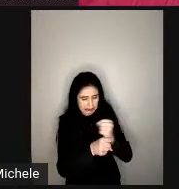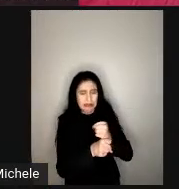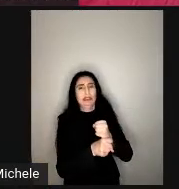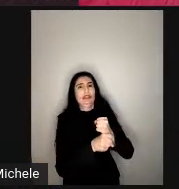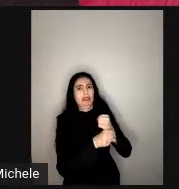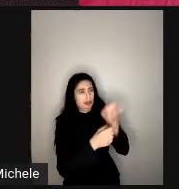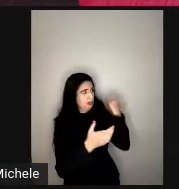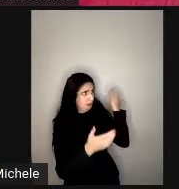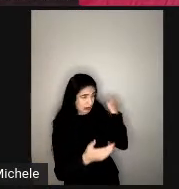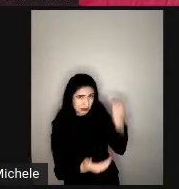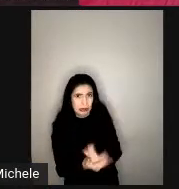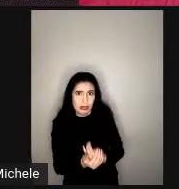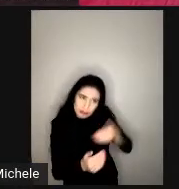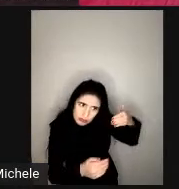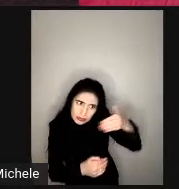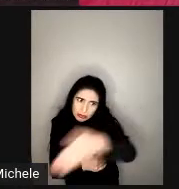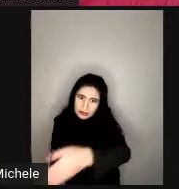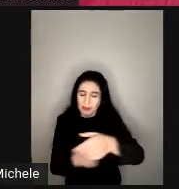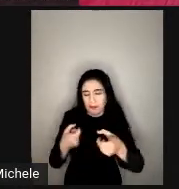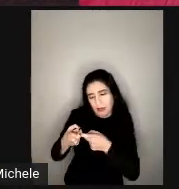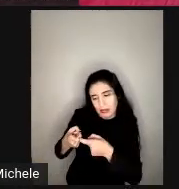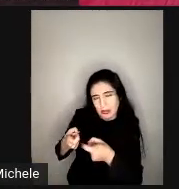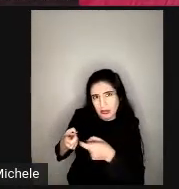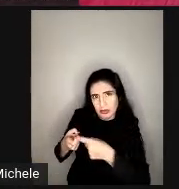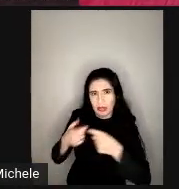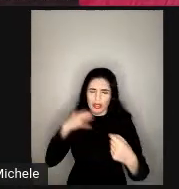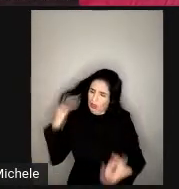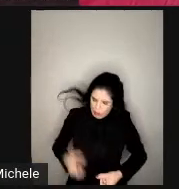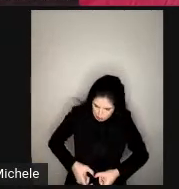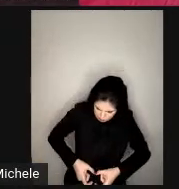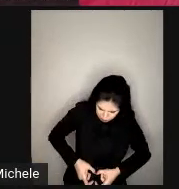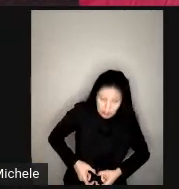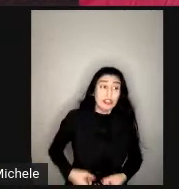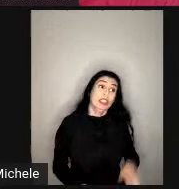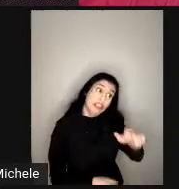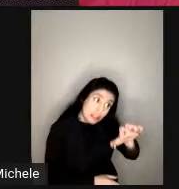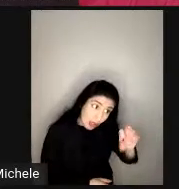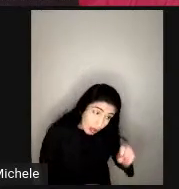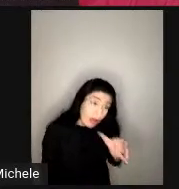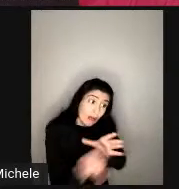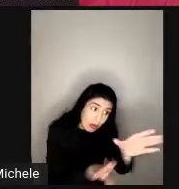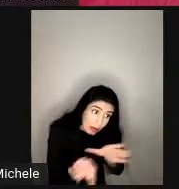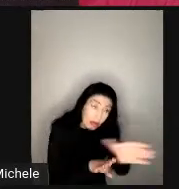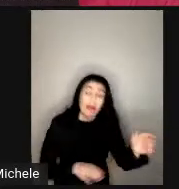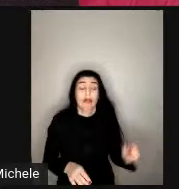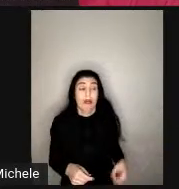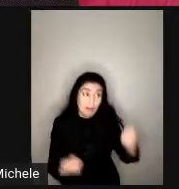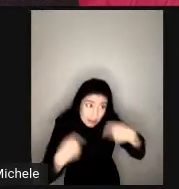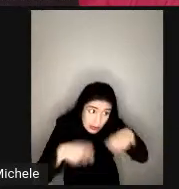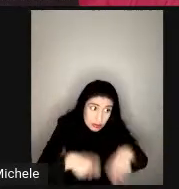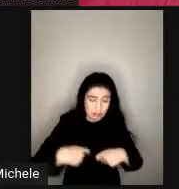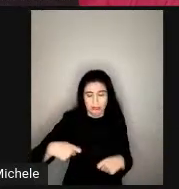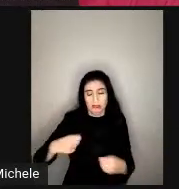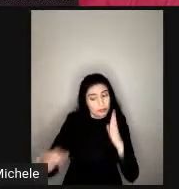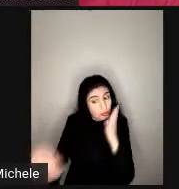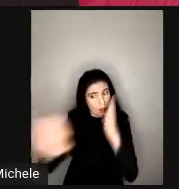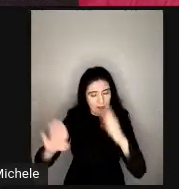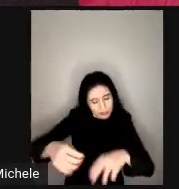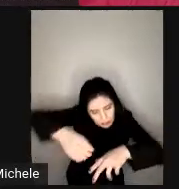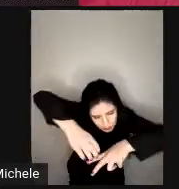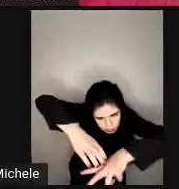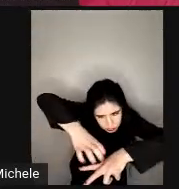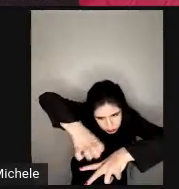apareceu um carocinho. E meu primo falou: Gel, vá fazer esse exame aqui, me deu o exame, porque eu não gostei disso